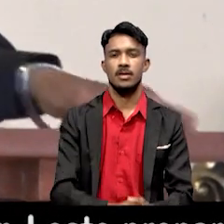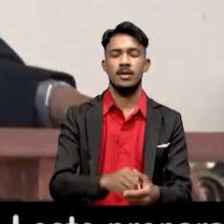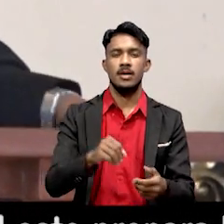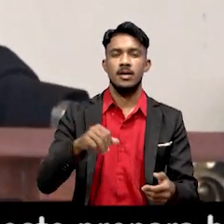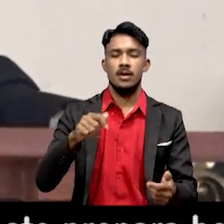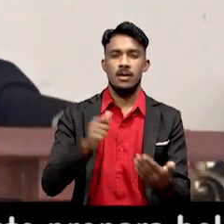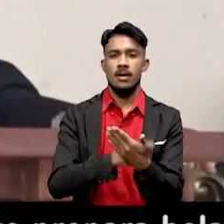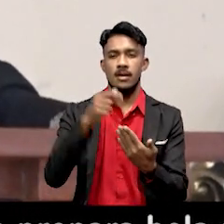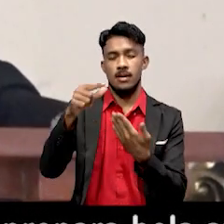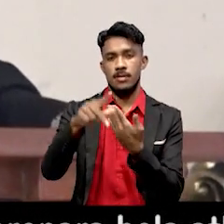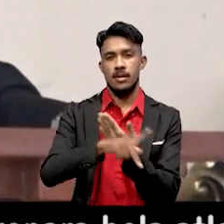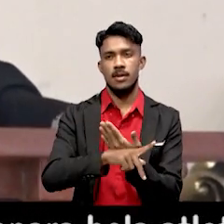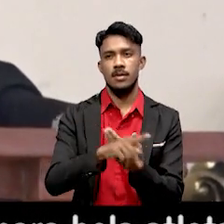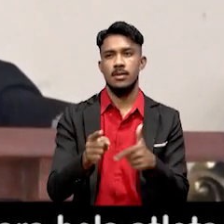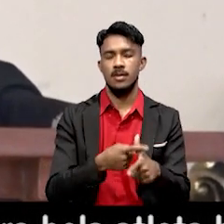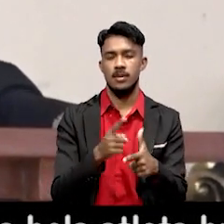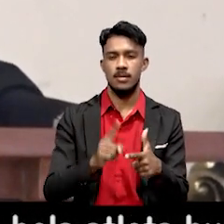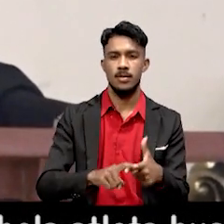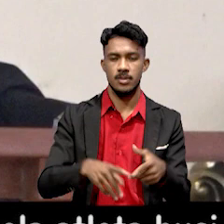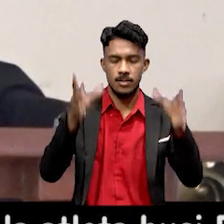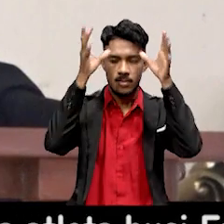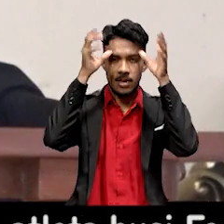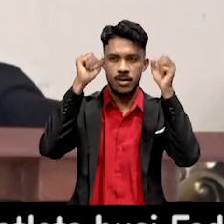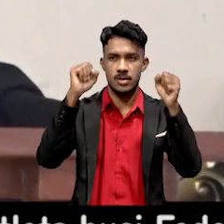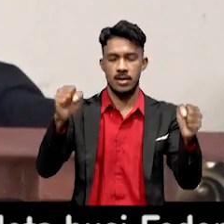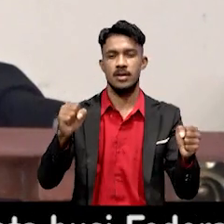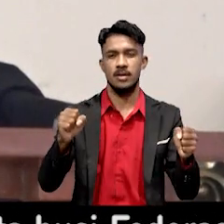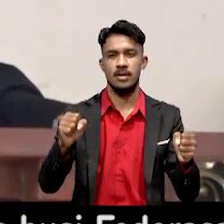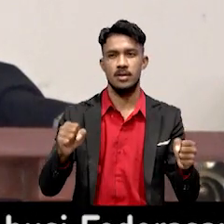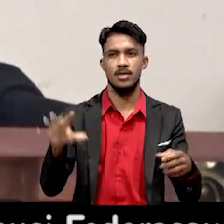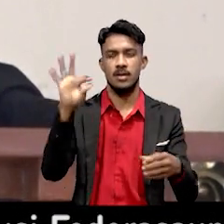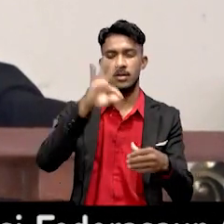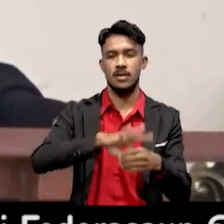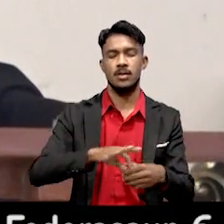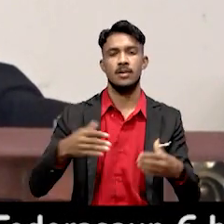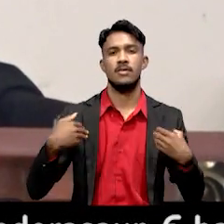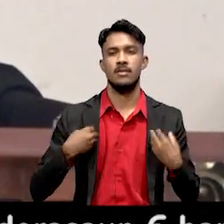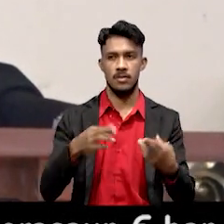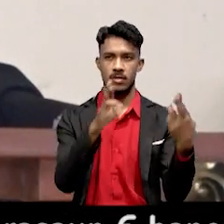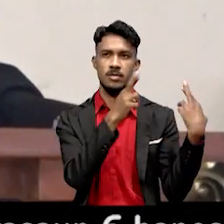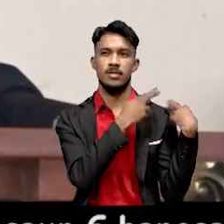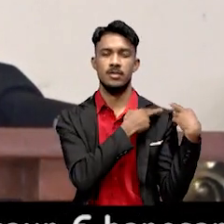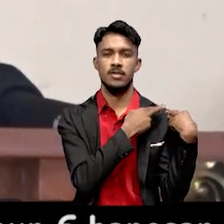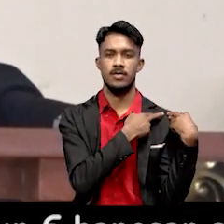para que o presidente eleito, ela toma posse dia 20 de maio.